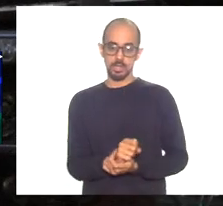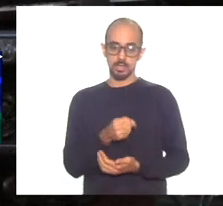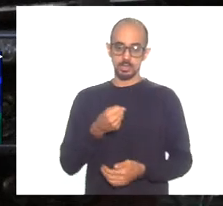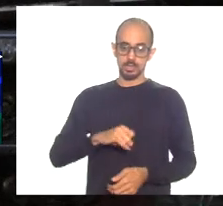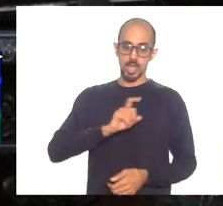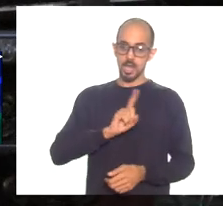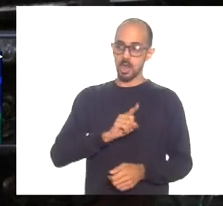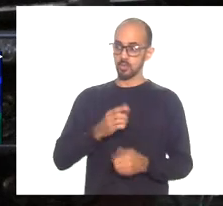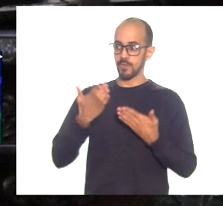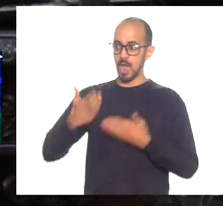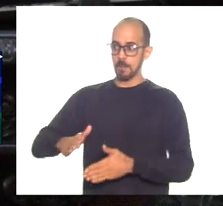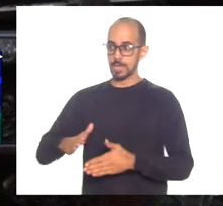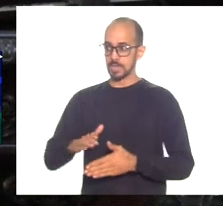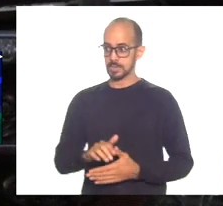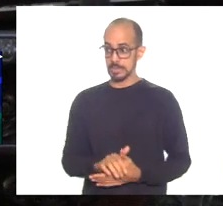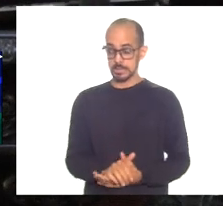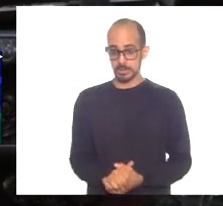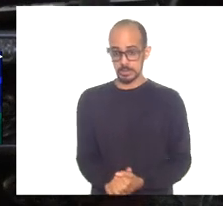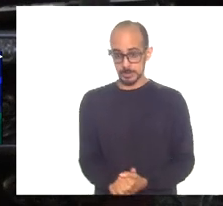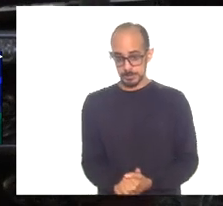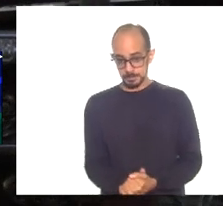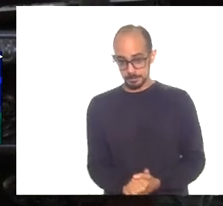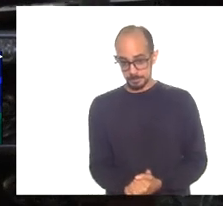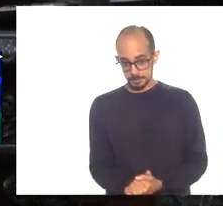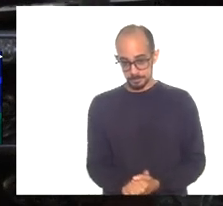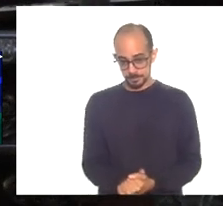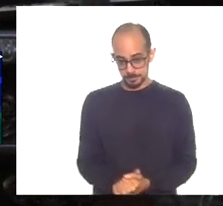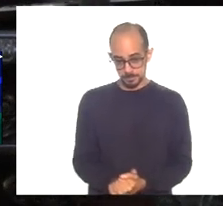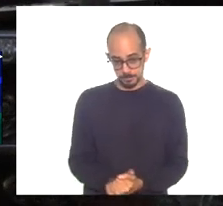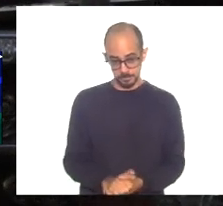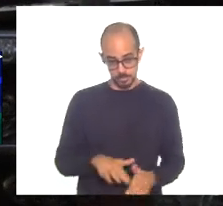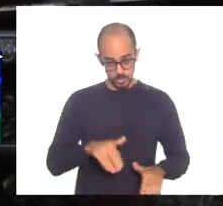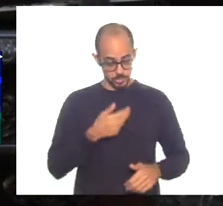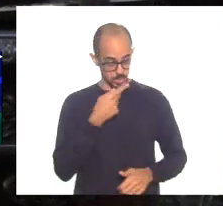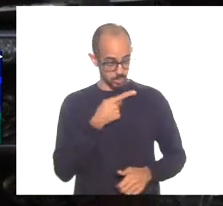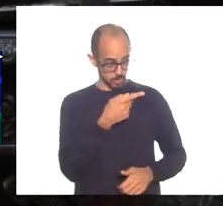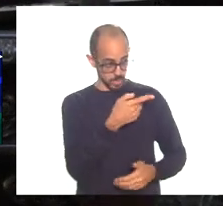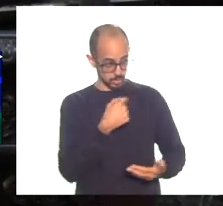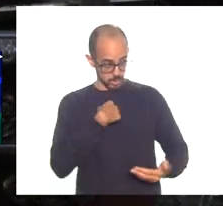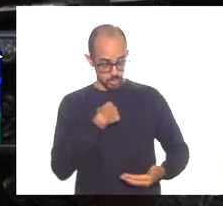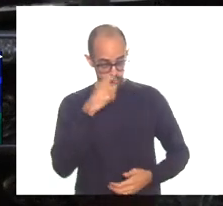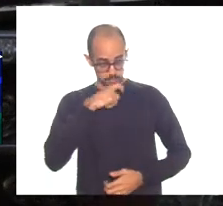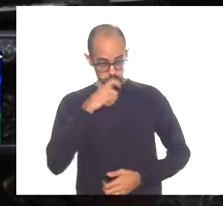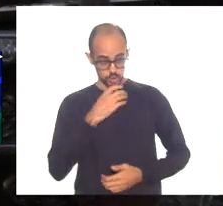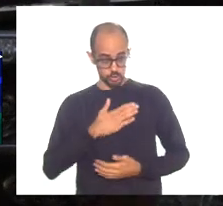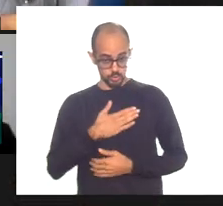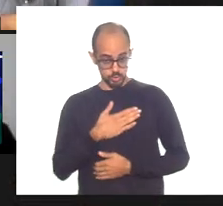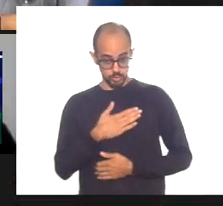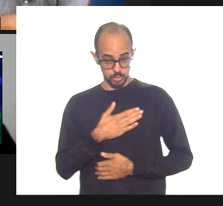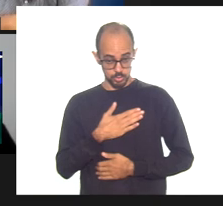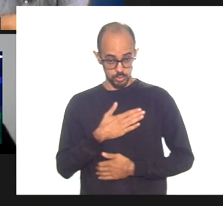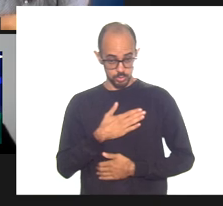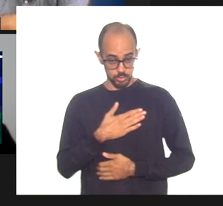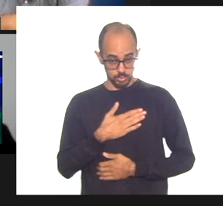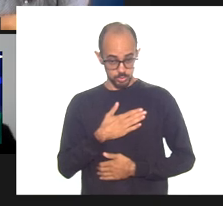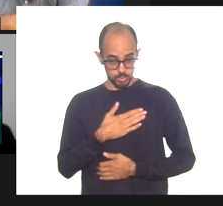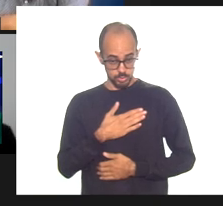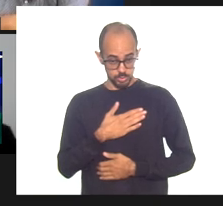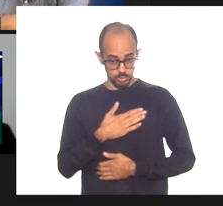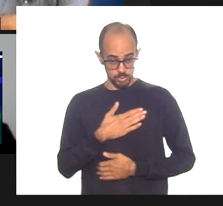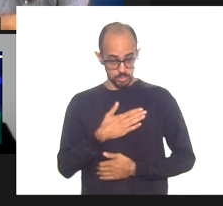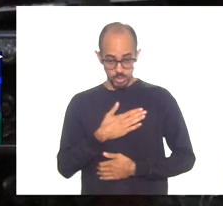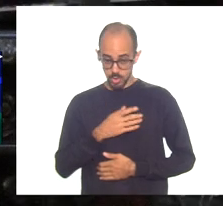ameaçou para lamentar que você tá dizendo que eu tô mentindo sim ou não é